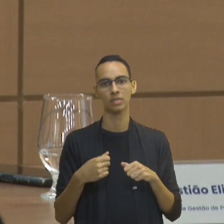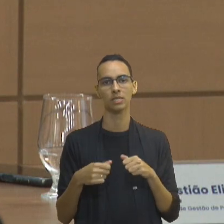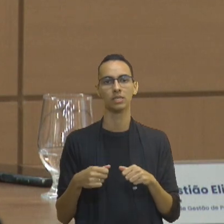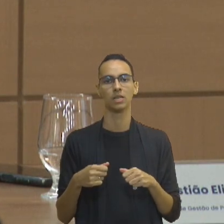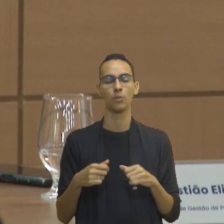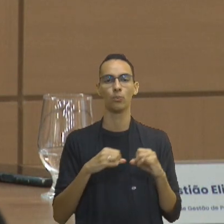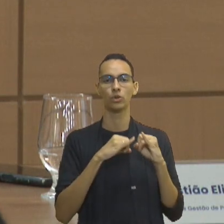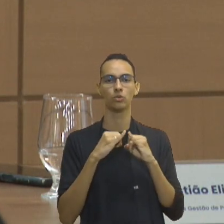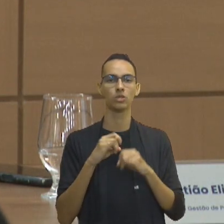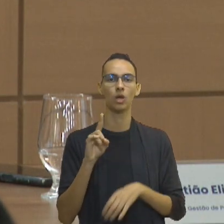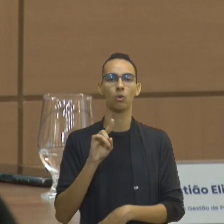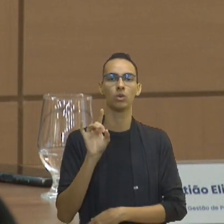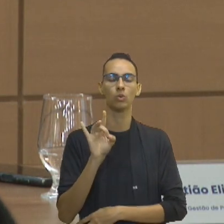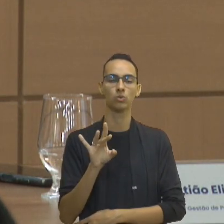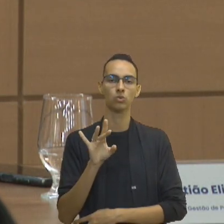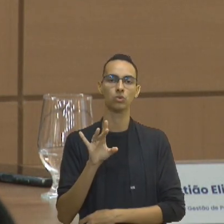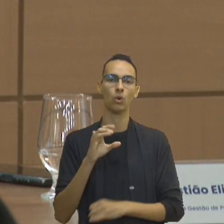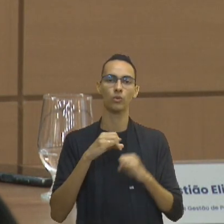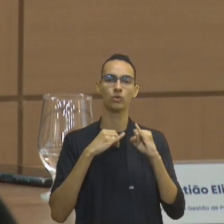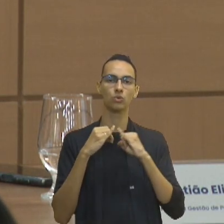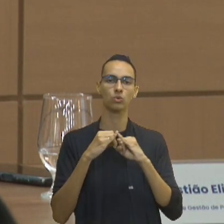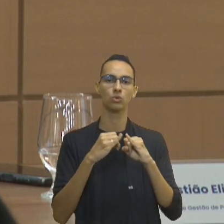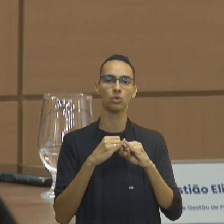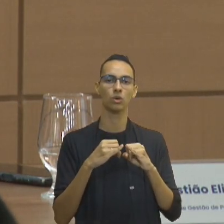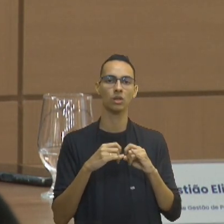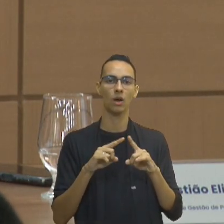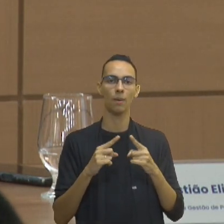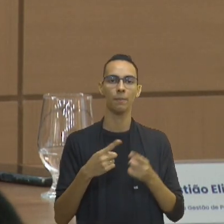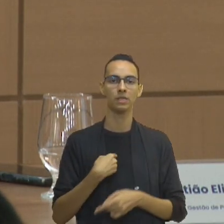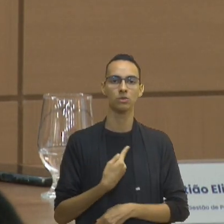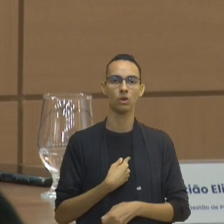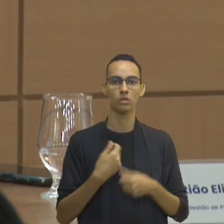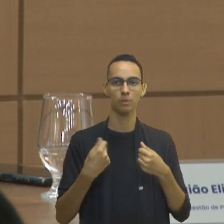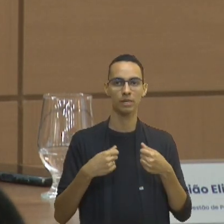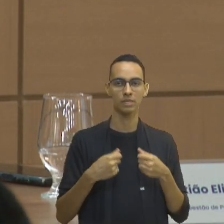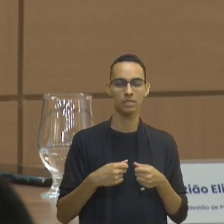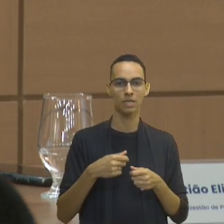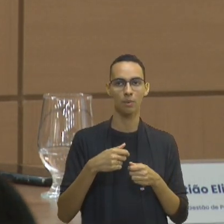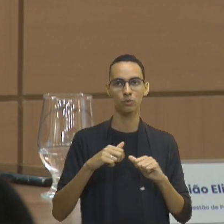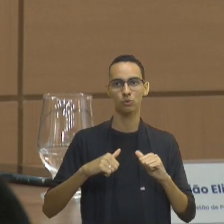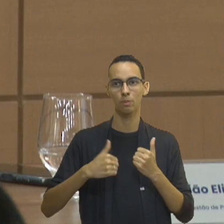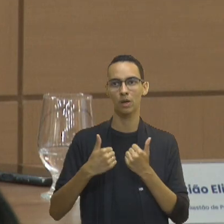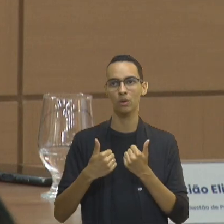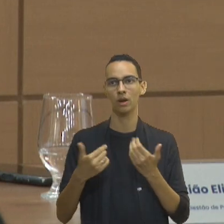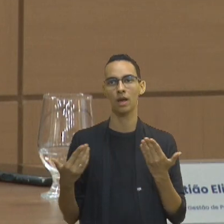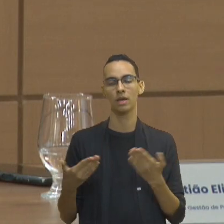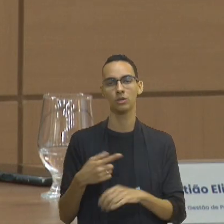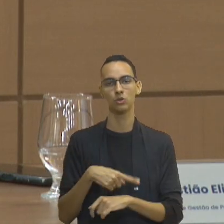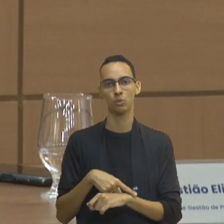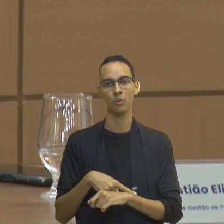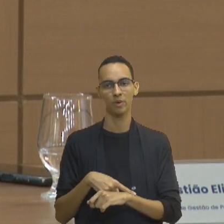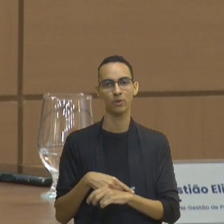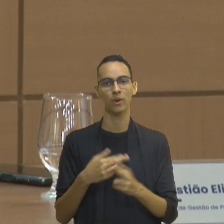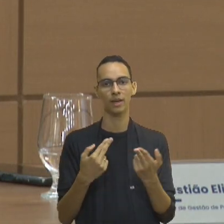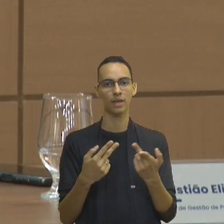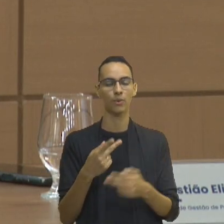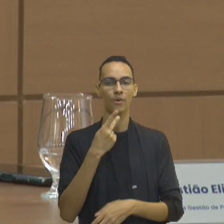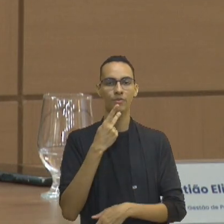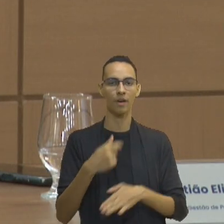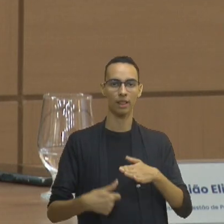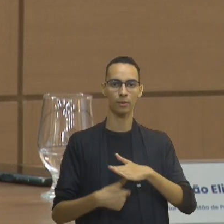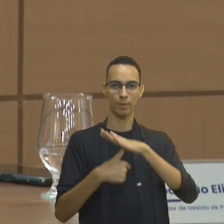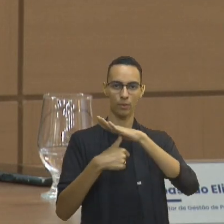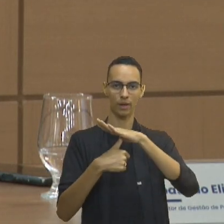institucional, mas da sociedade para nós superarmos este momento. Lamentavelmente, como foi colocado pelo nosso reitor, nós